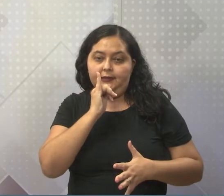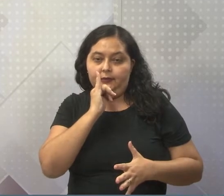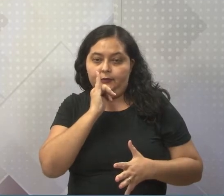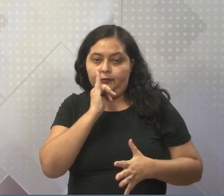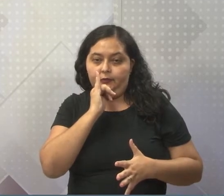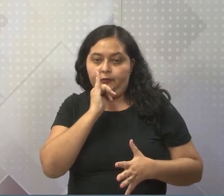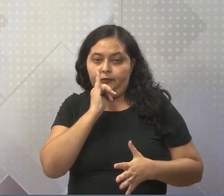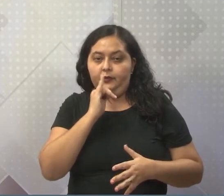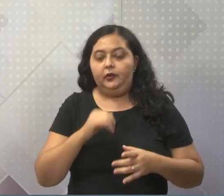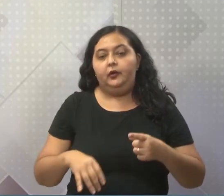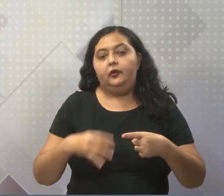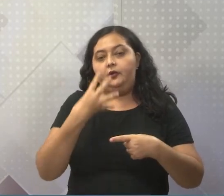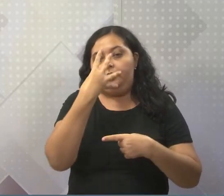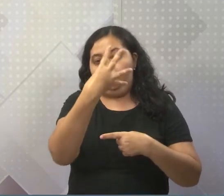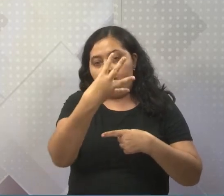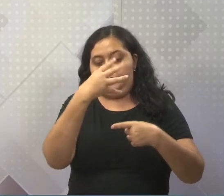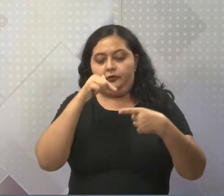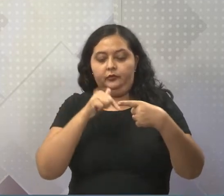fração 4/7